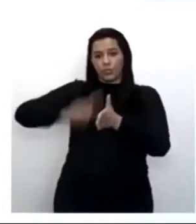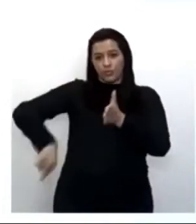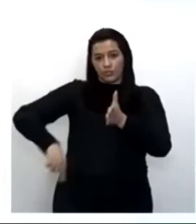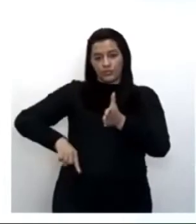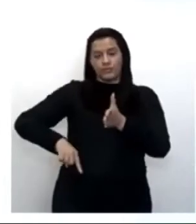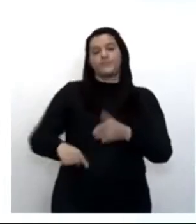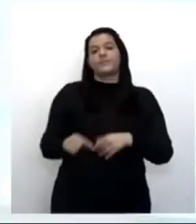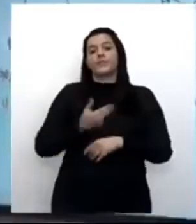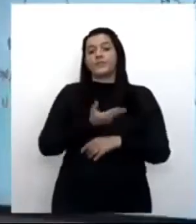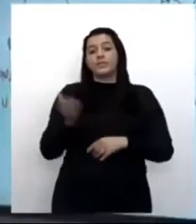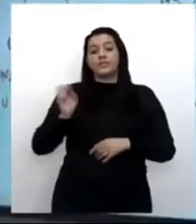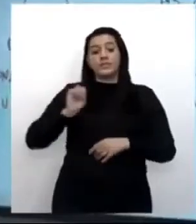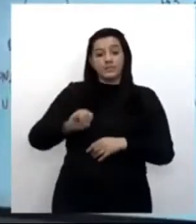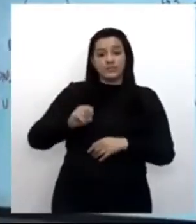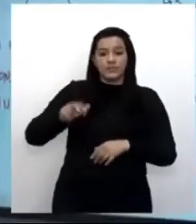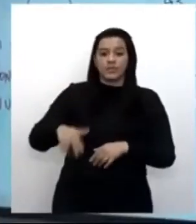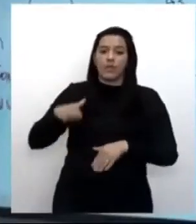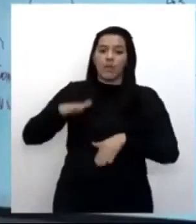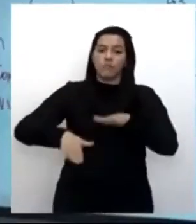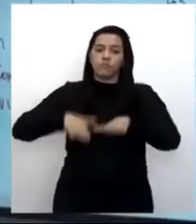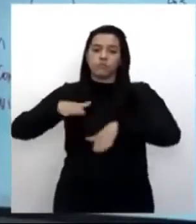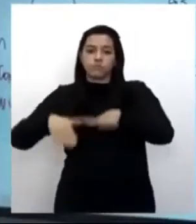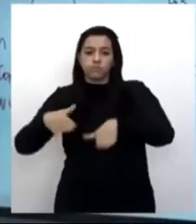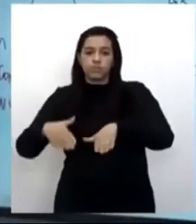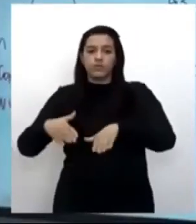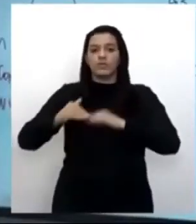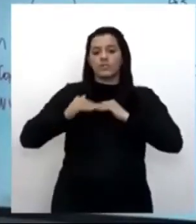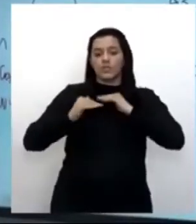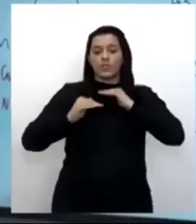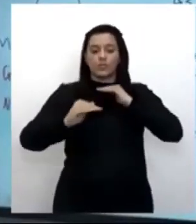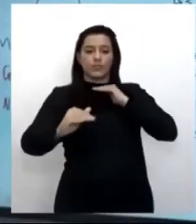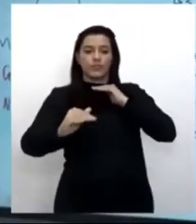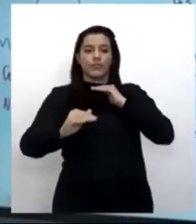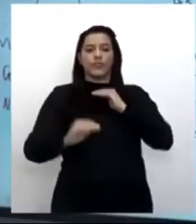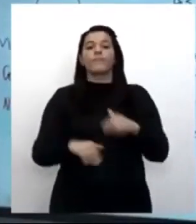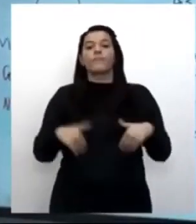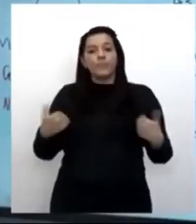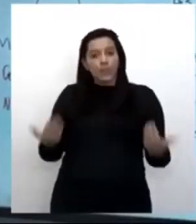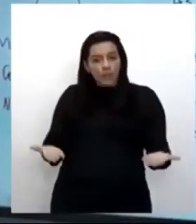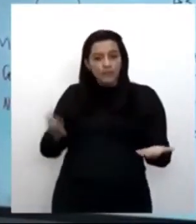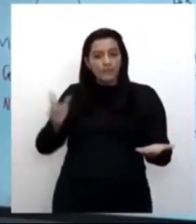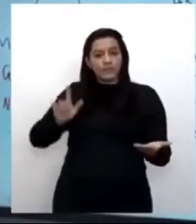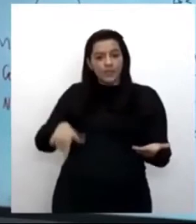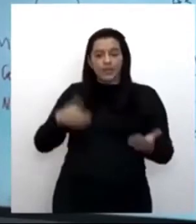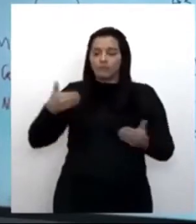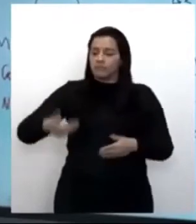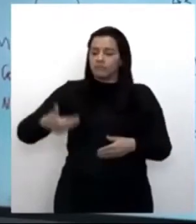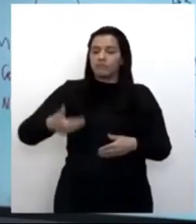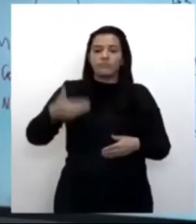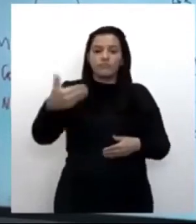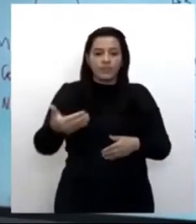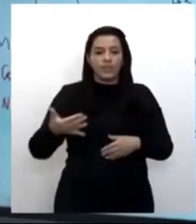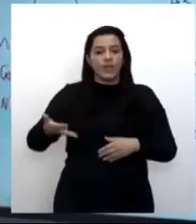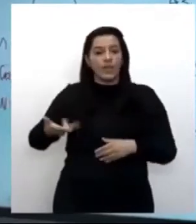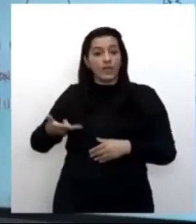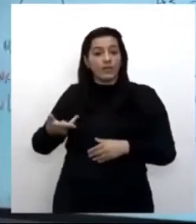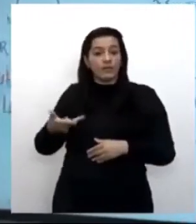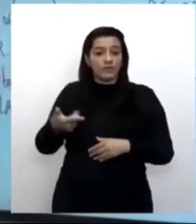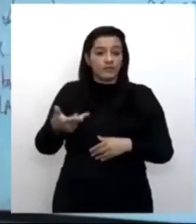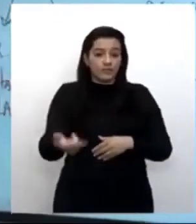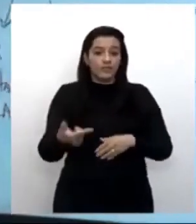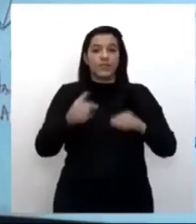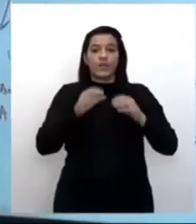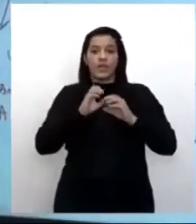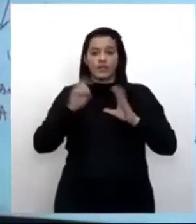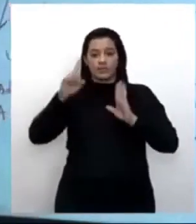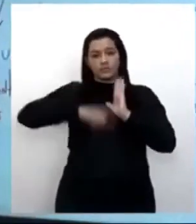está andando constantemente, se o movimento é retilíneo uniforme ali, é que a velocidade é constante e a aceleração ela é